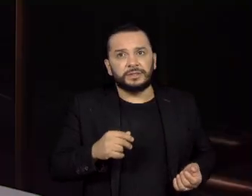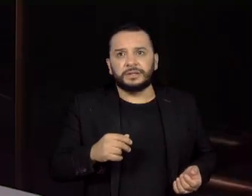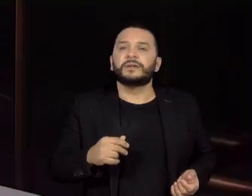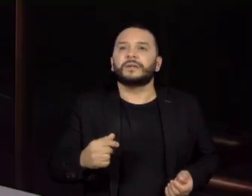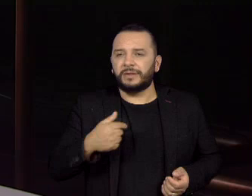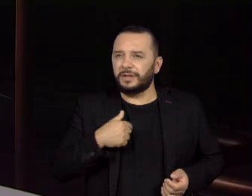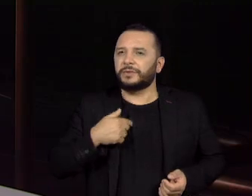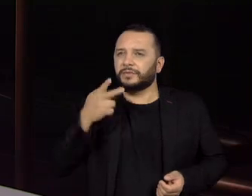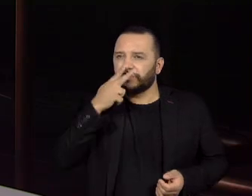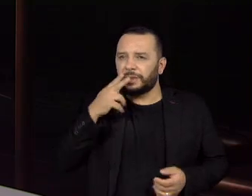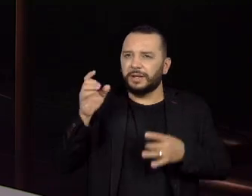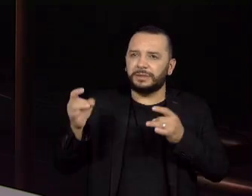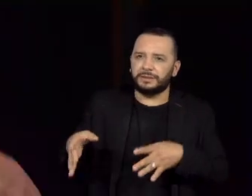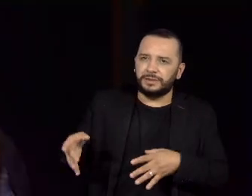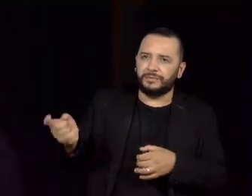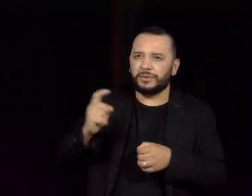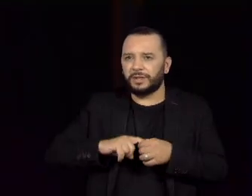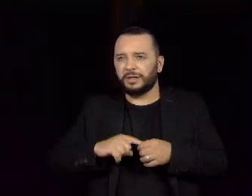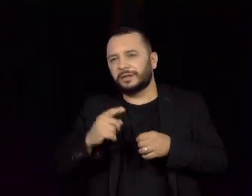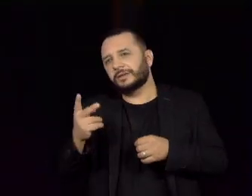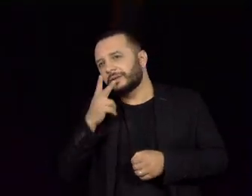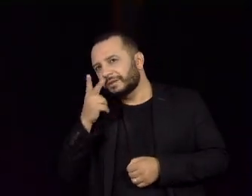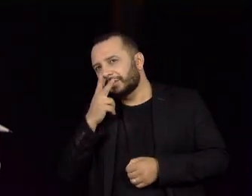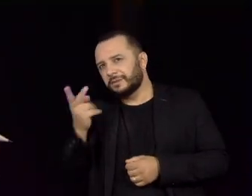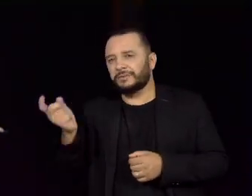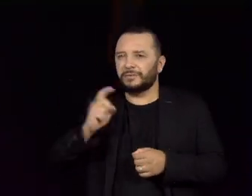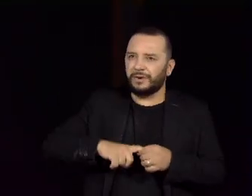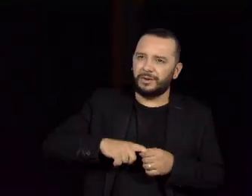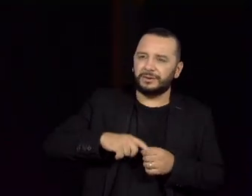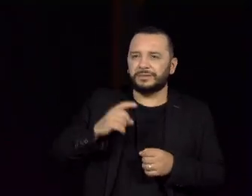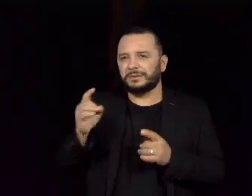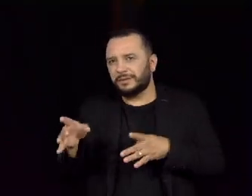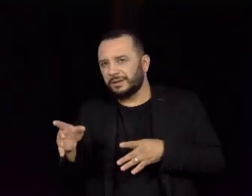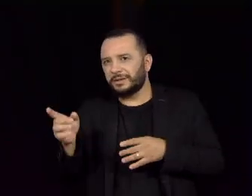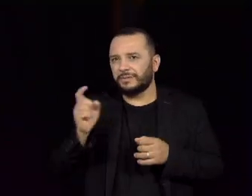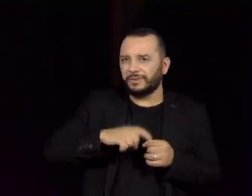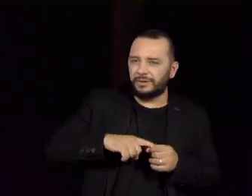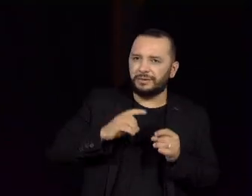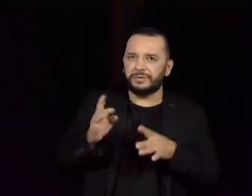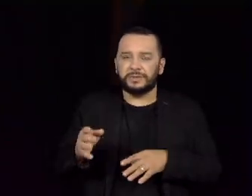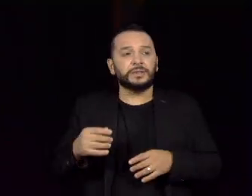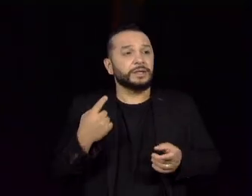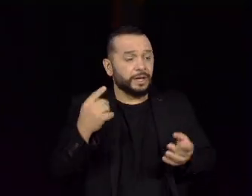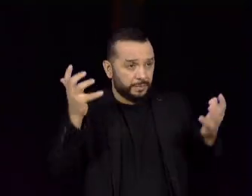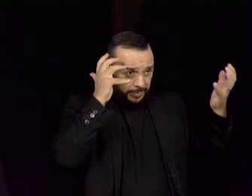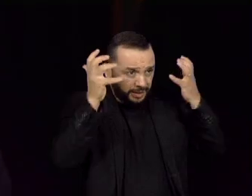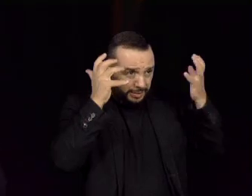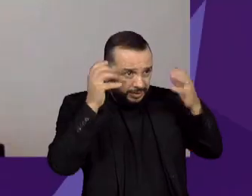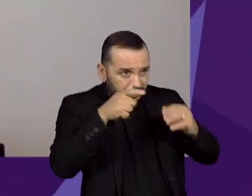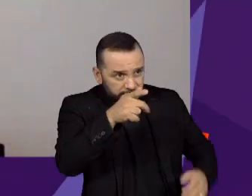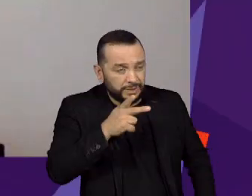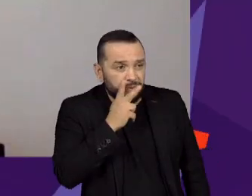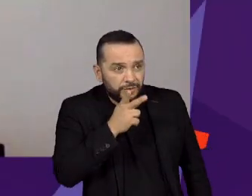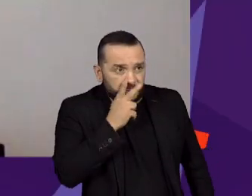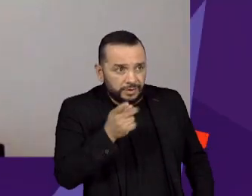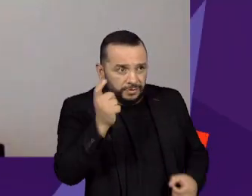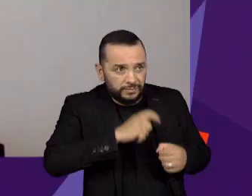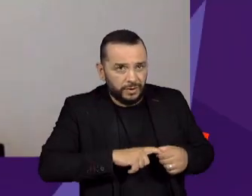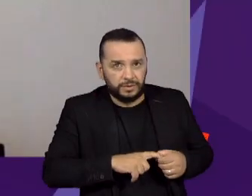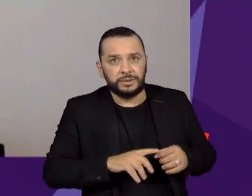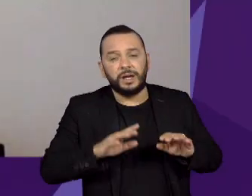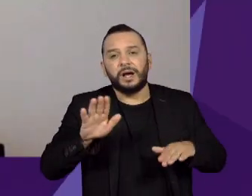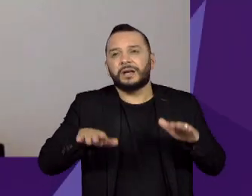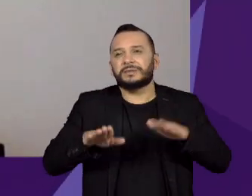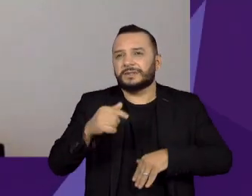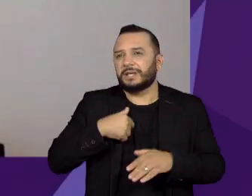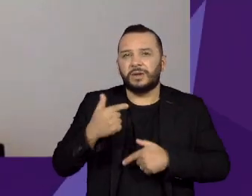voltei. Já foi, já voltei. Você volta a fumar, assim, sob pressão psicológica? Normalmente, quando eu não